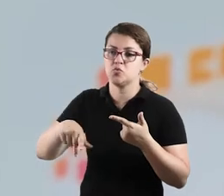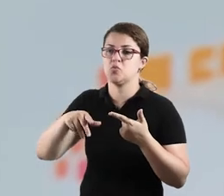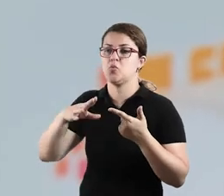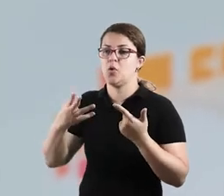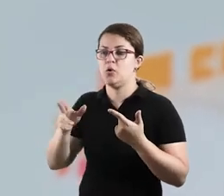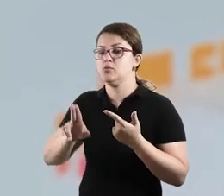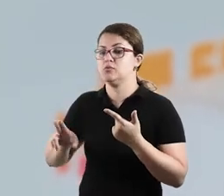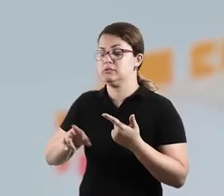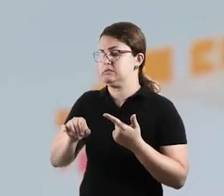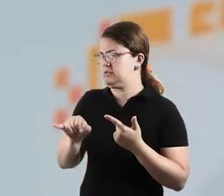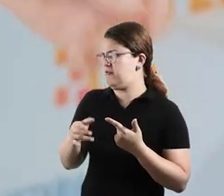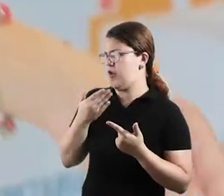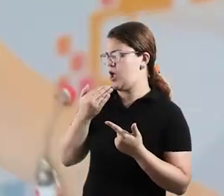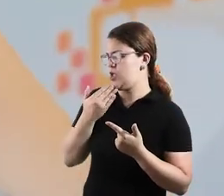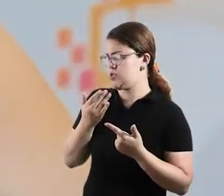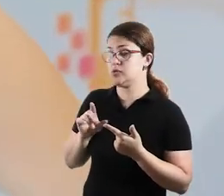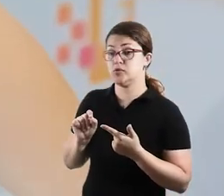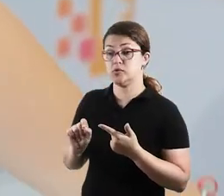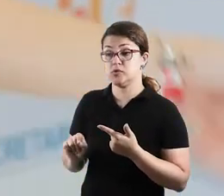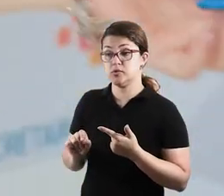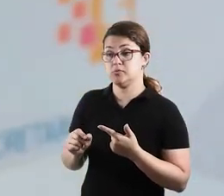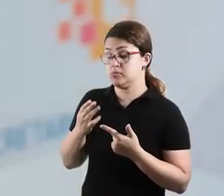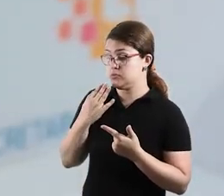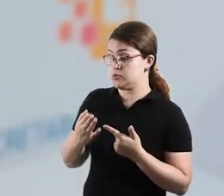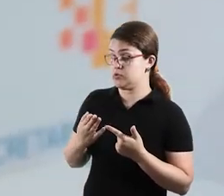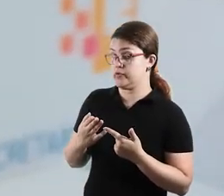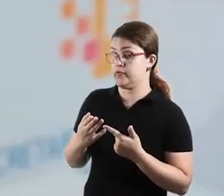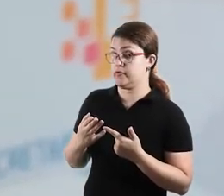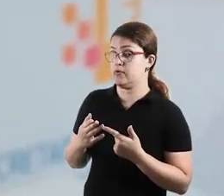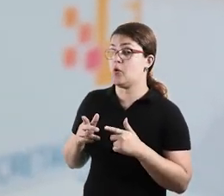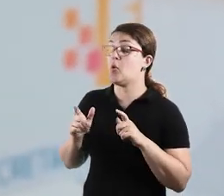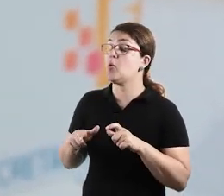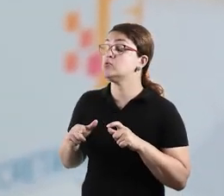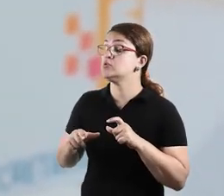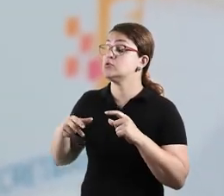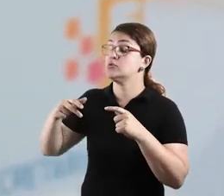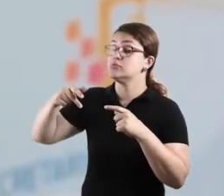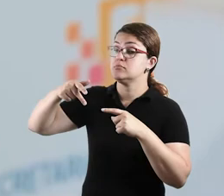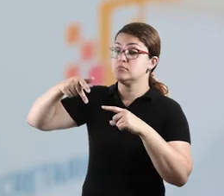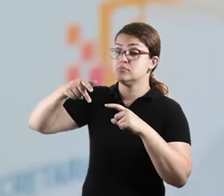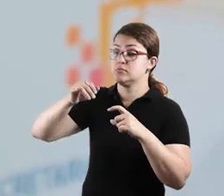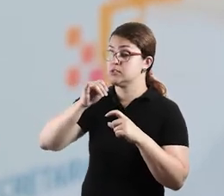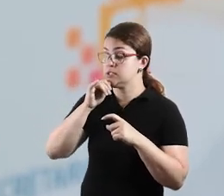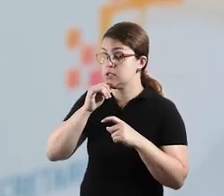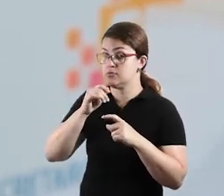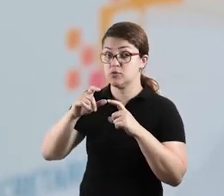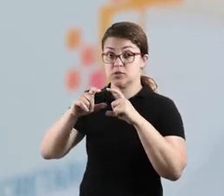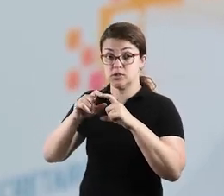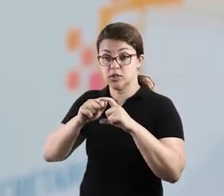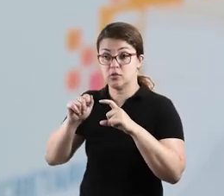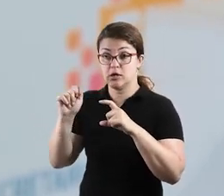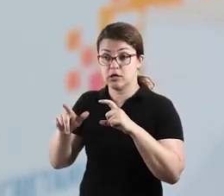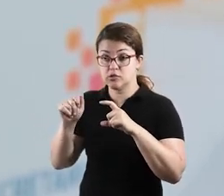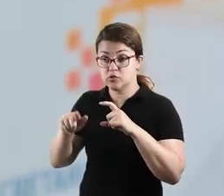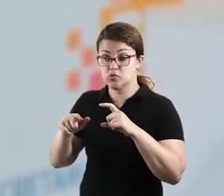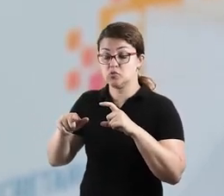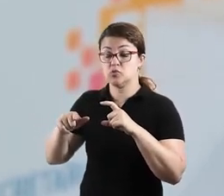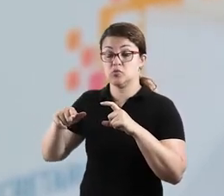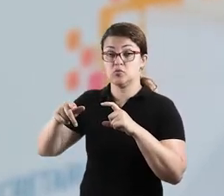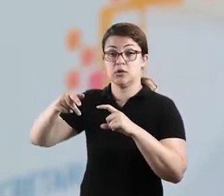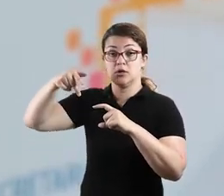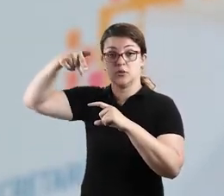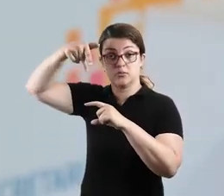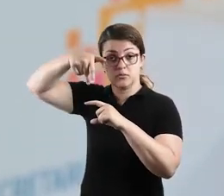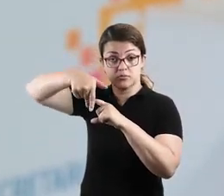ele, para a criança, você pode pedir até que ele fale aonde ele vai encaixar. Então, o círculo azul no retângulo